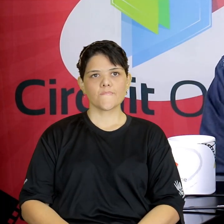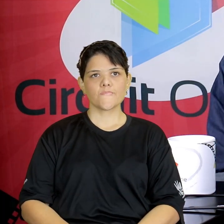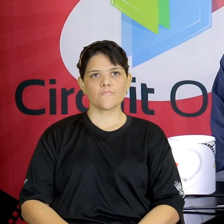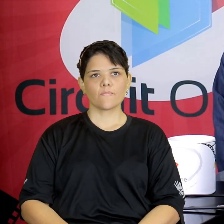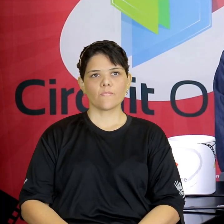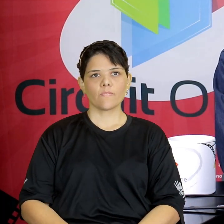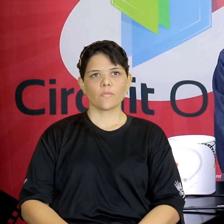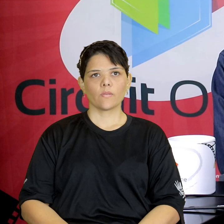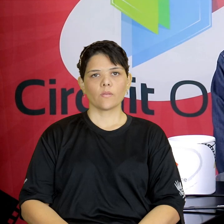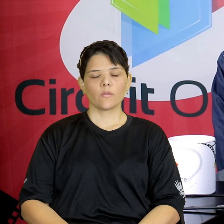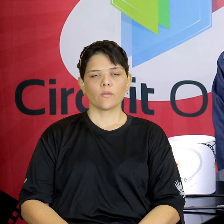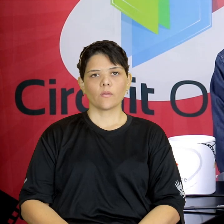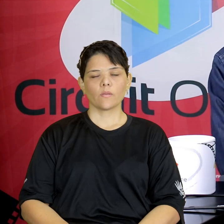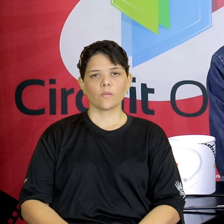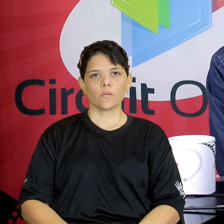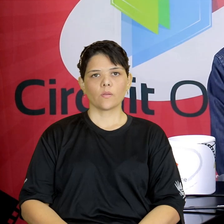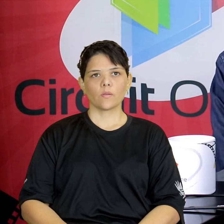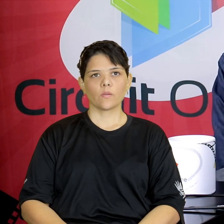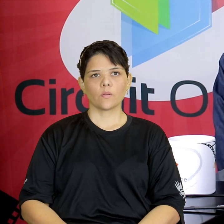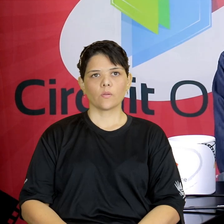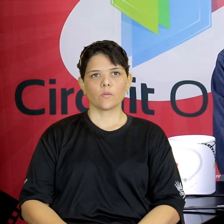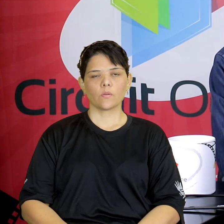Mais alguma coisa, time?